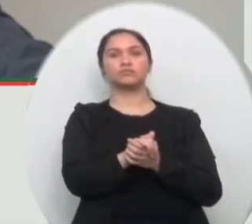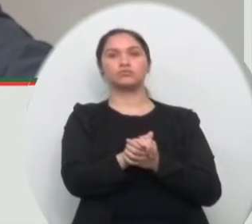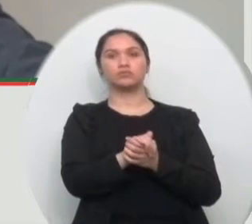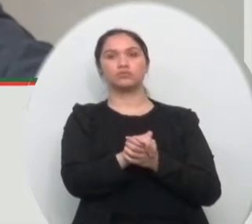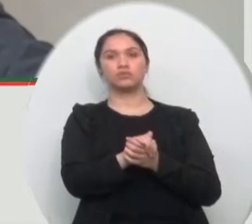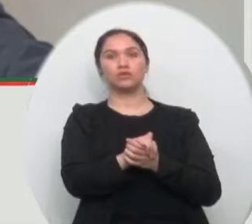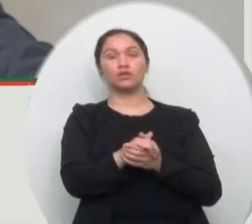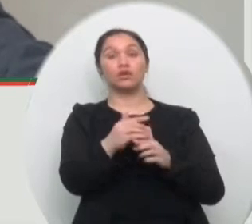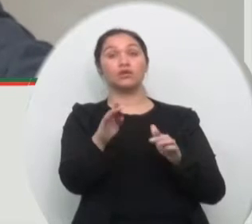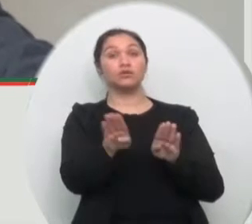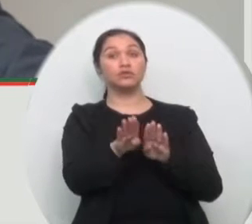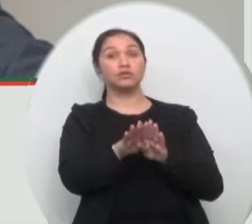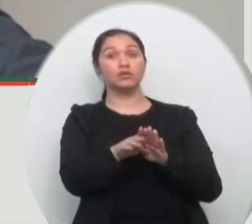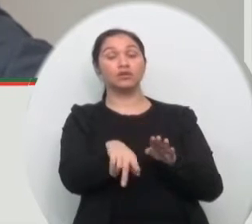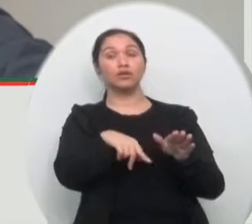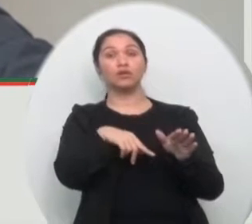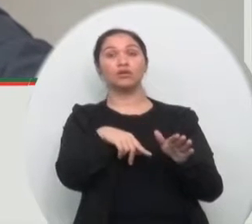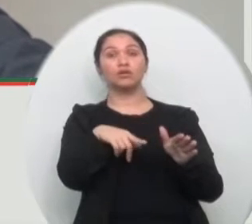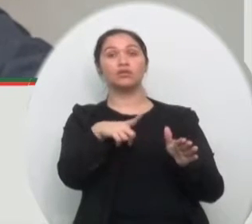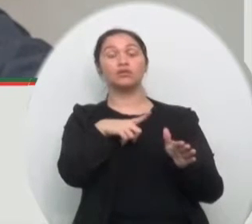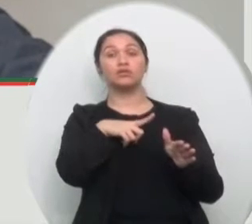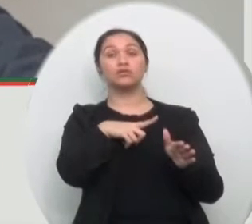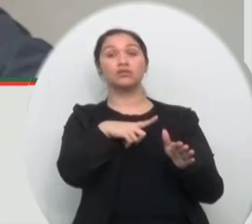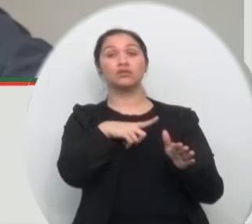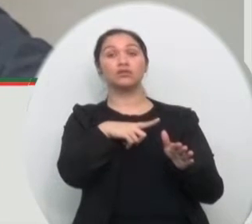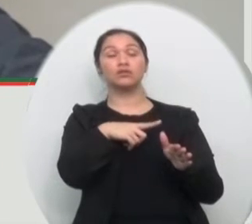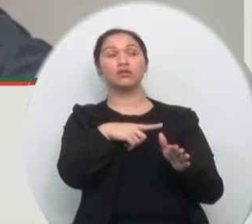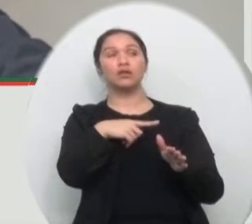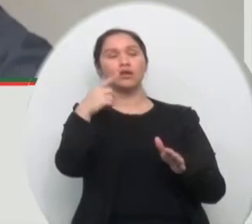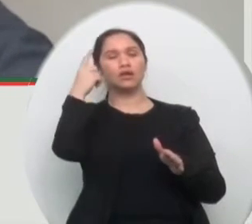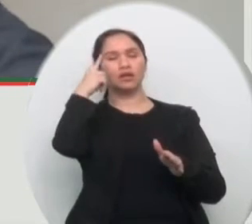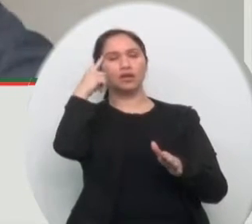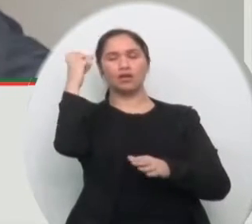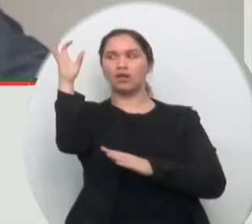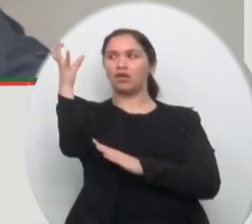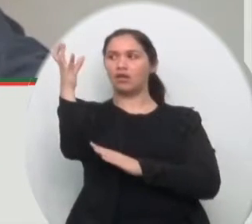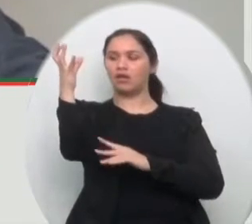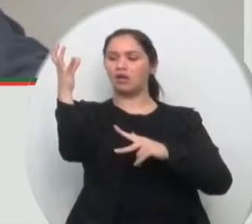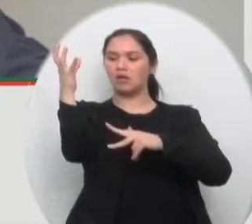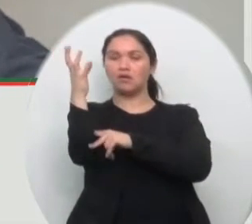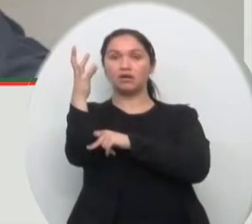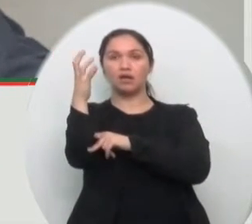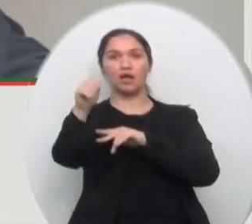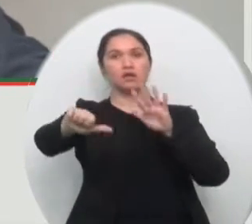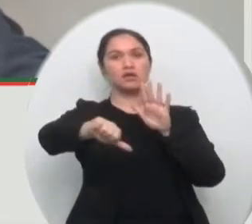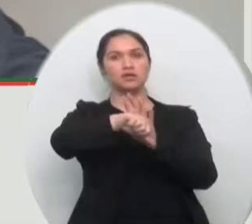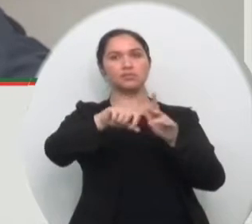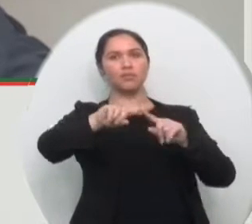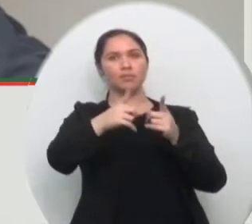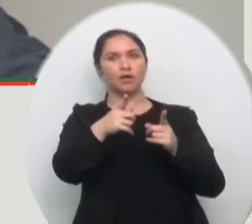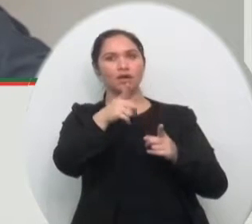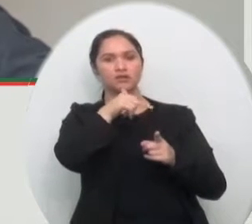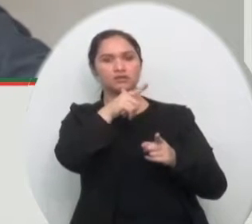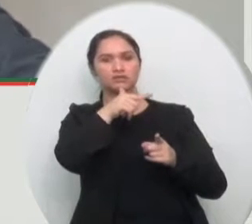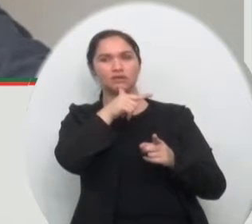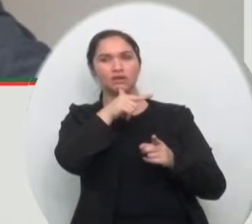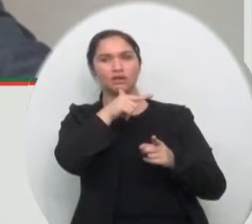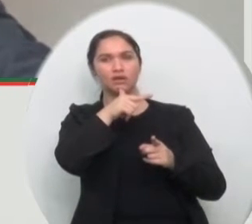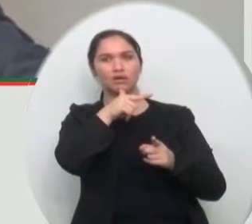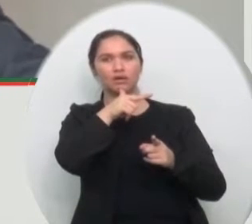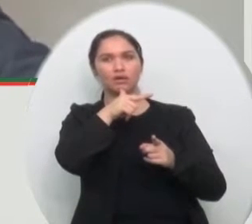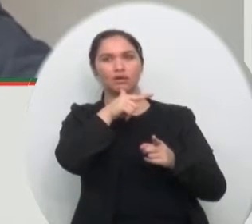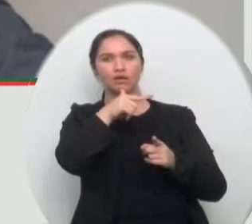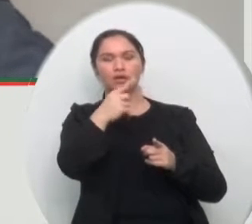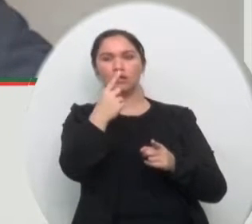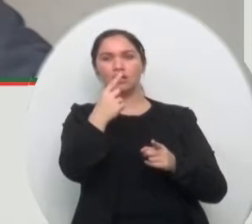calipo é crime. Mas contaminar o lençol freático, ninguém faz nada. E aí fica aí a FANCRI, a